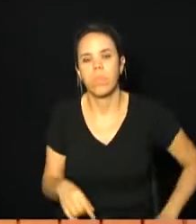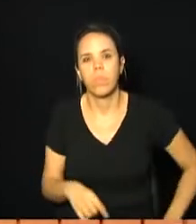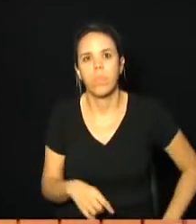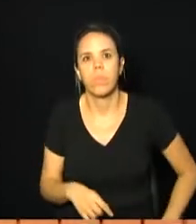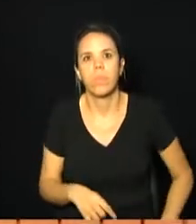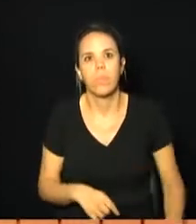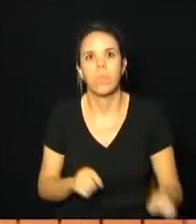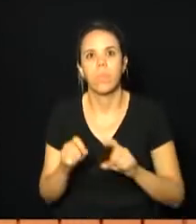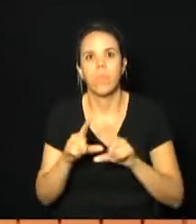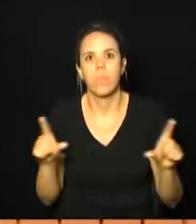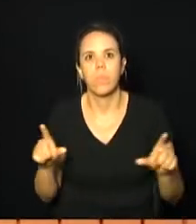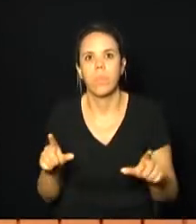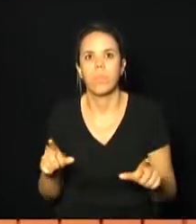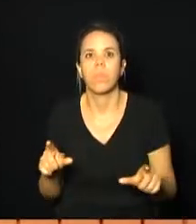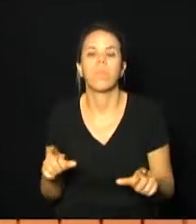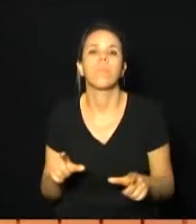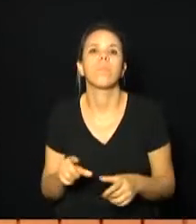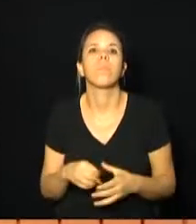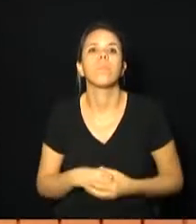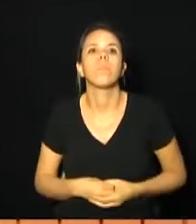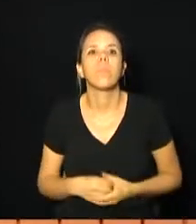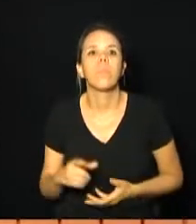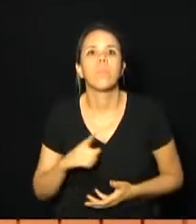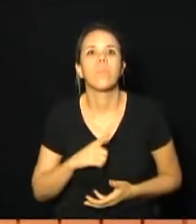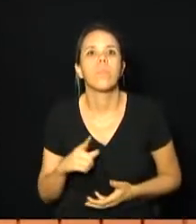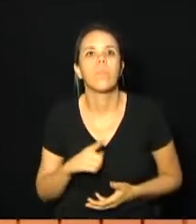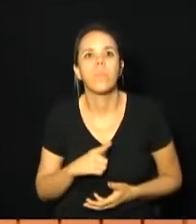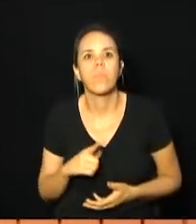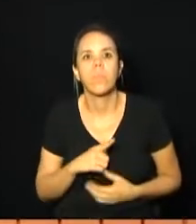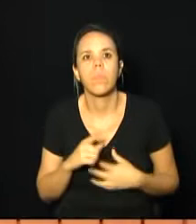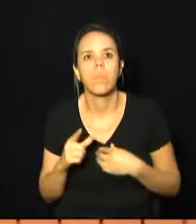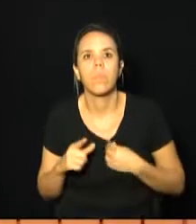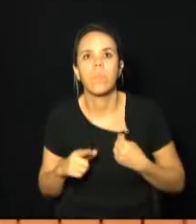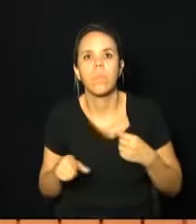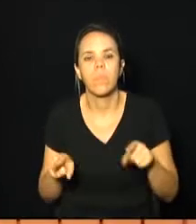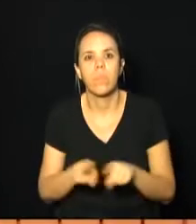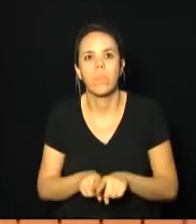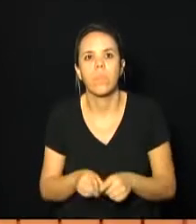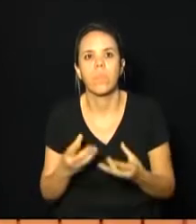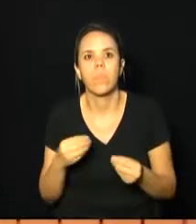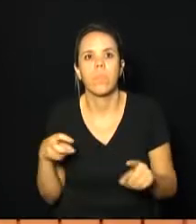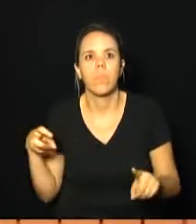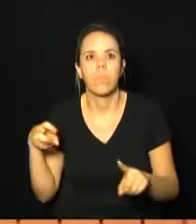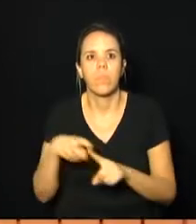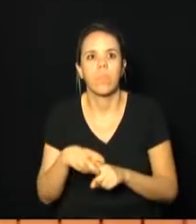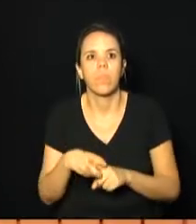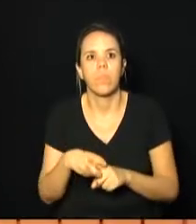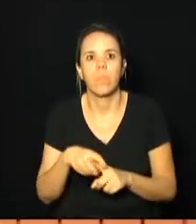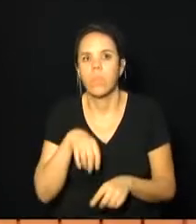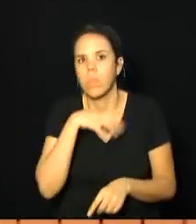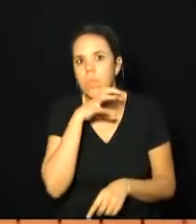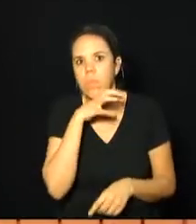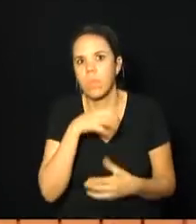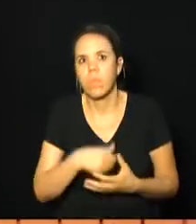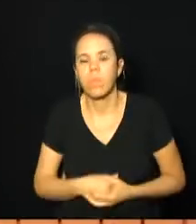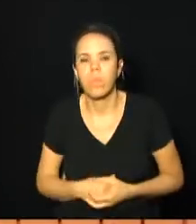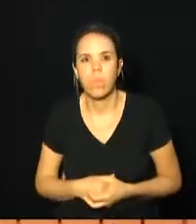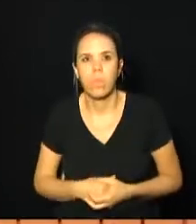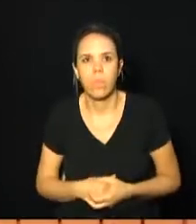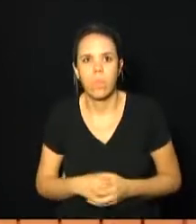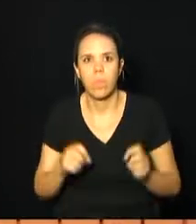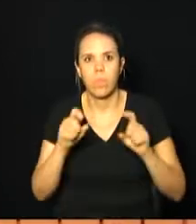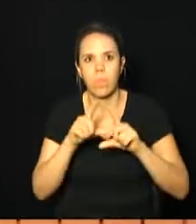são placas na Mário Garneiro, que a gente acaba tendo também muito atropelamento dos bichinhos,